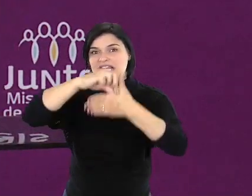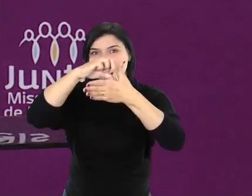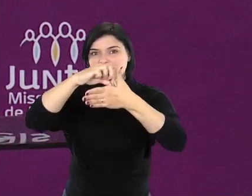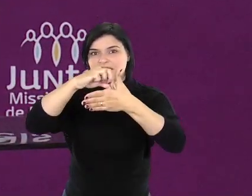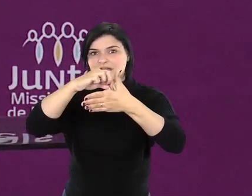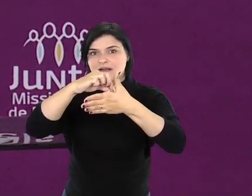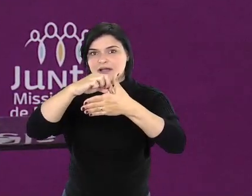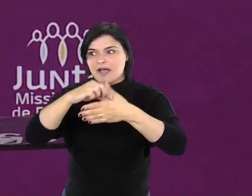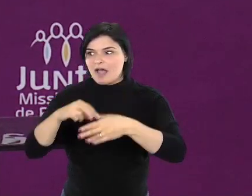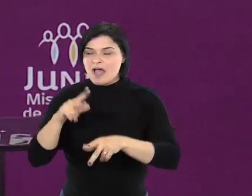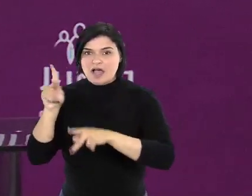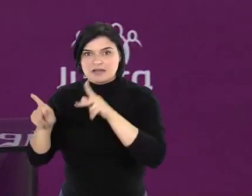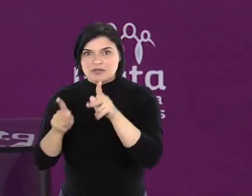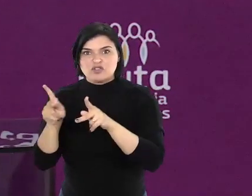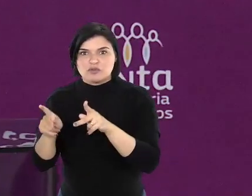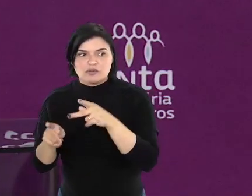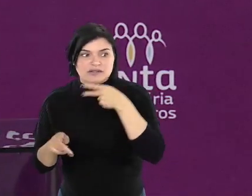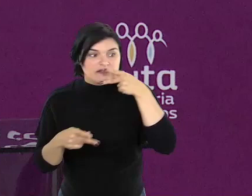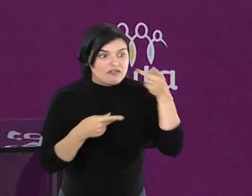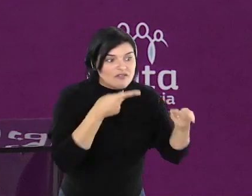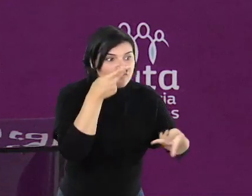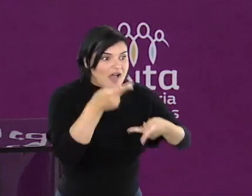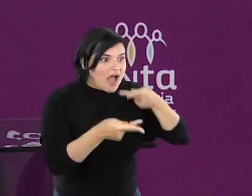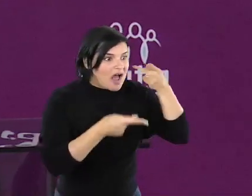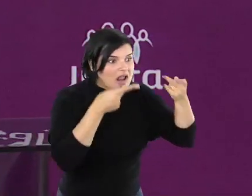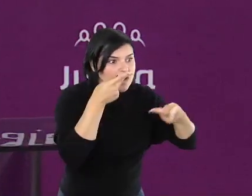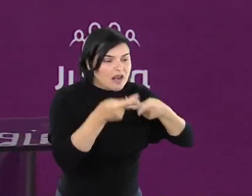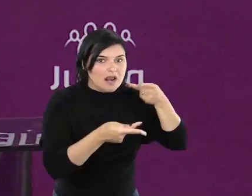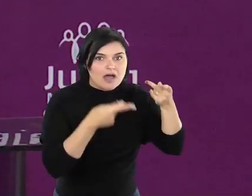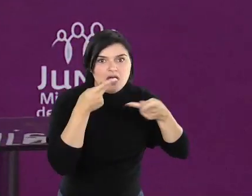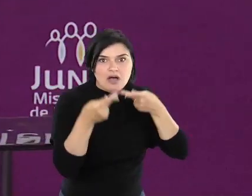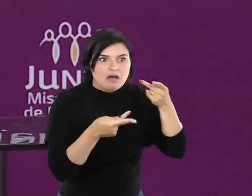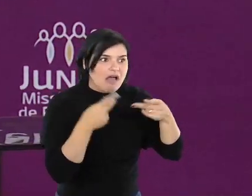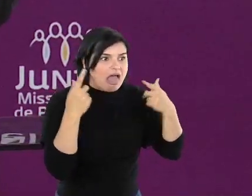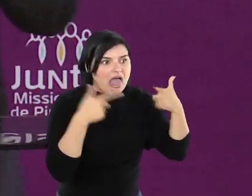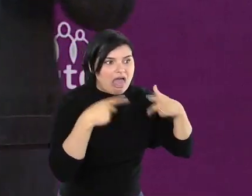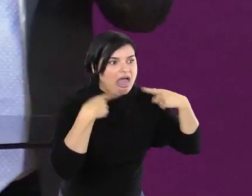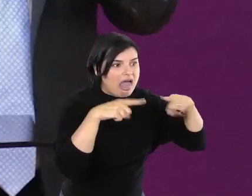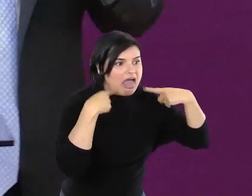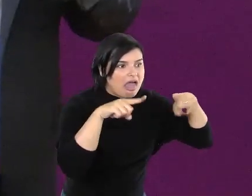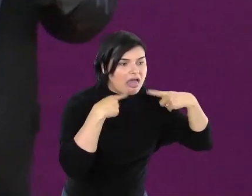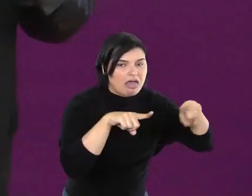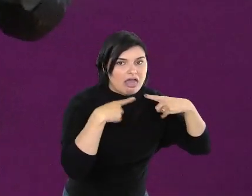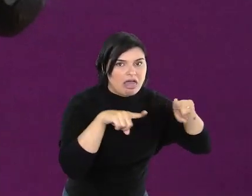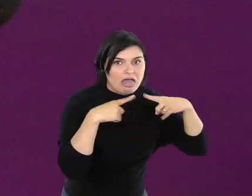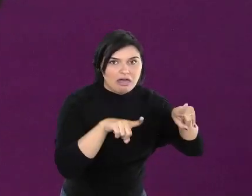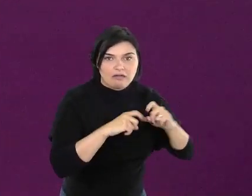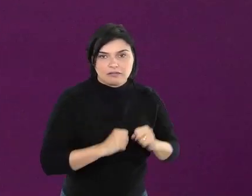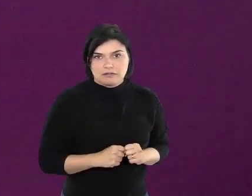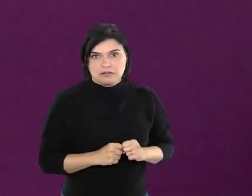pastor e ainda filho do pastor nossa vida está exposta